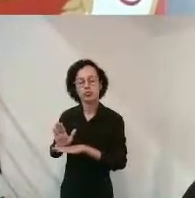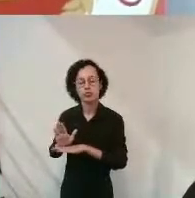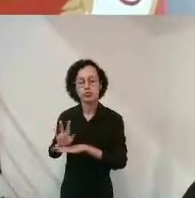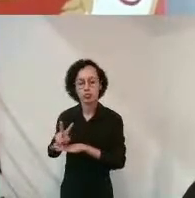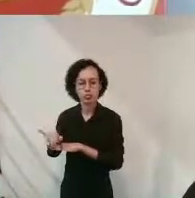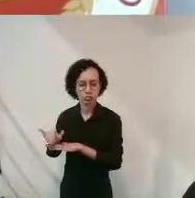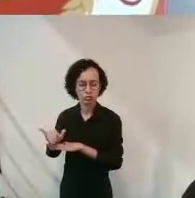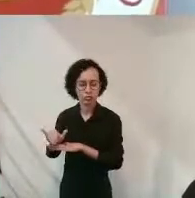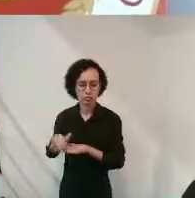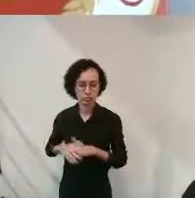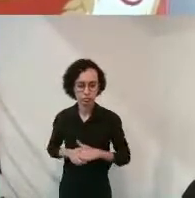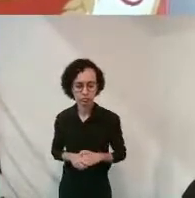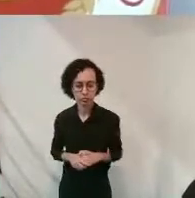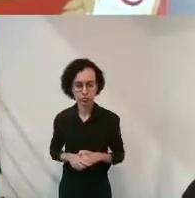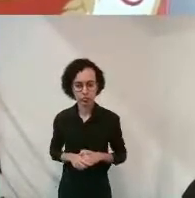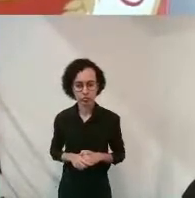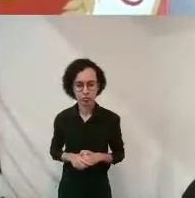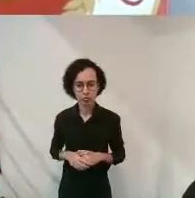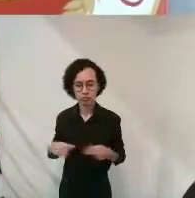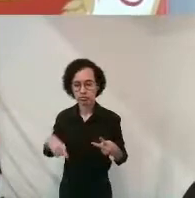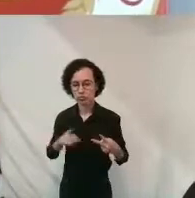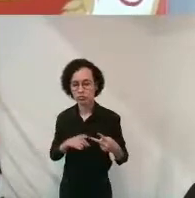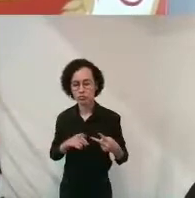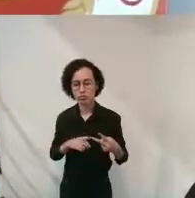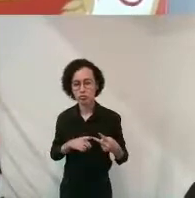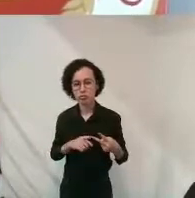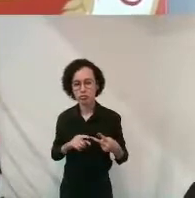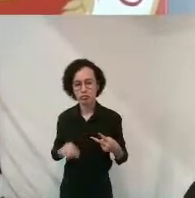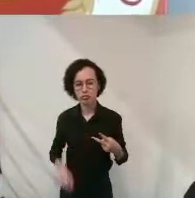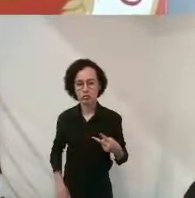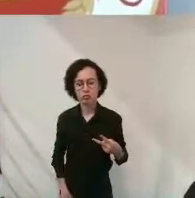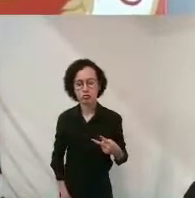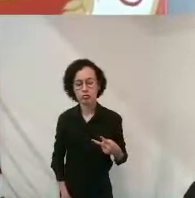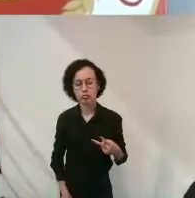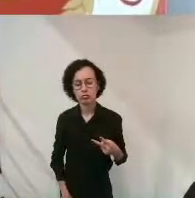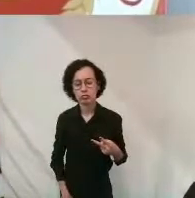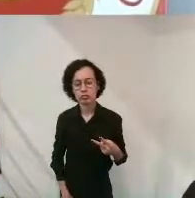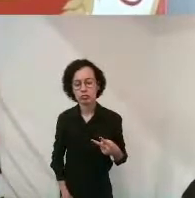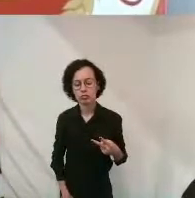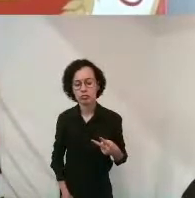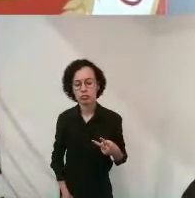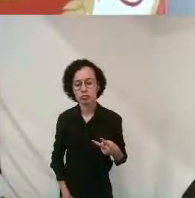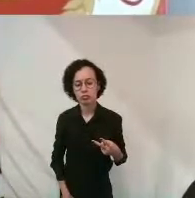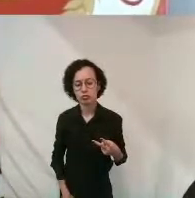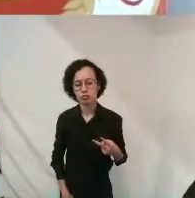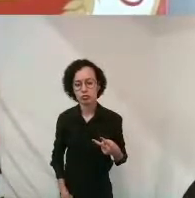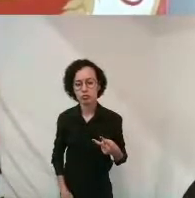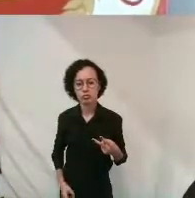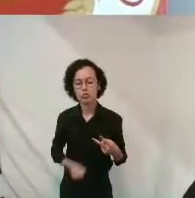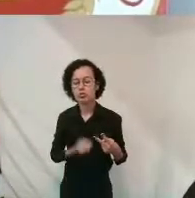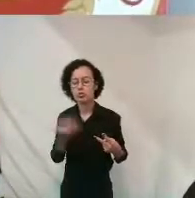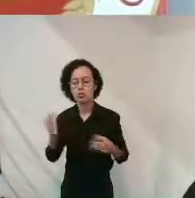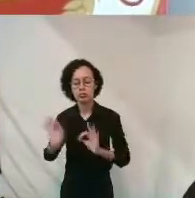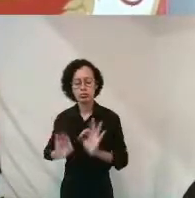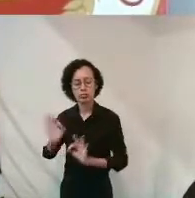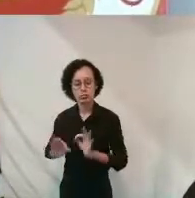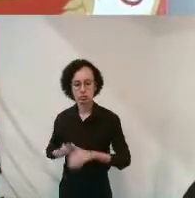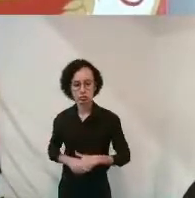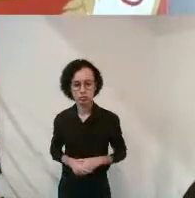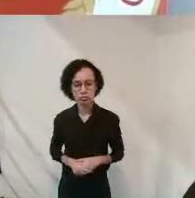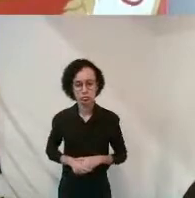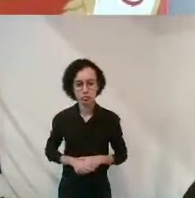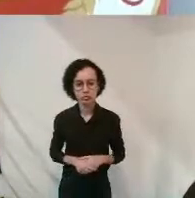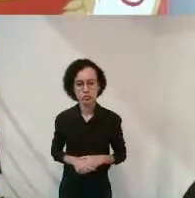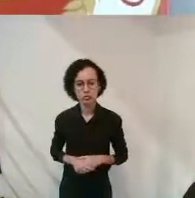ajudar. O segundo passo é como e quantos estão organizados. Todos estão